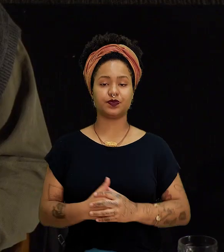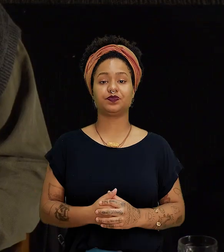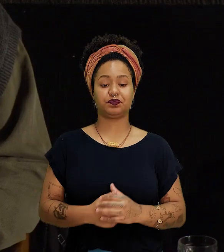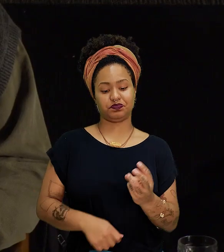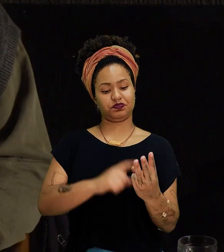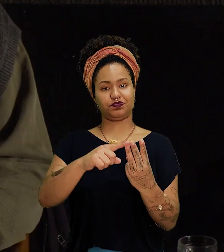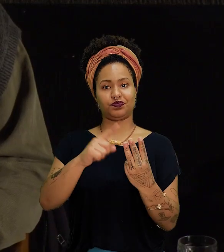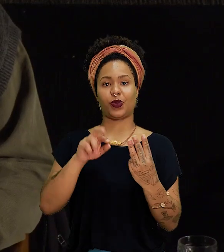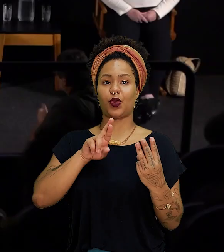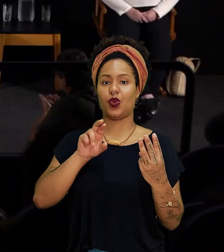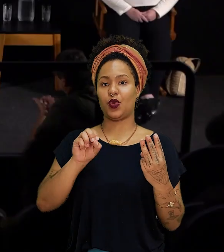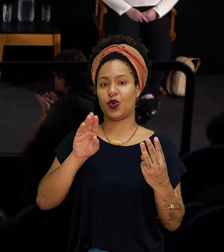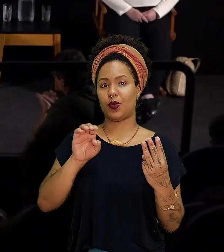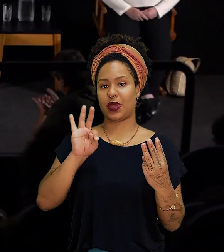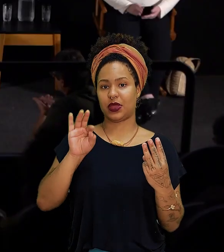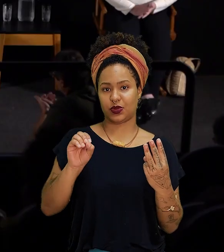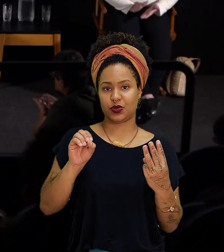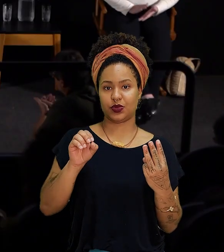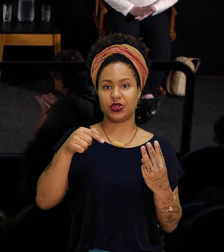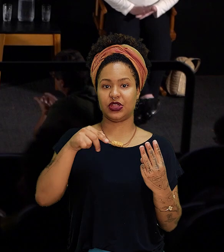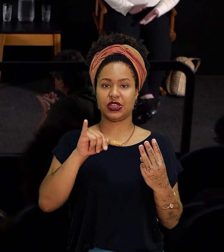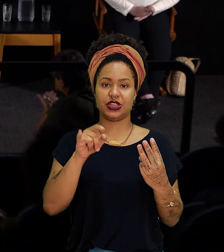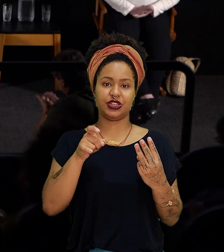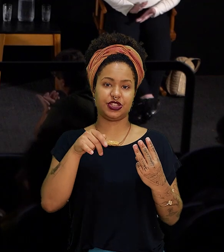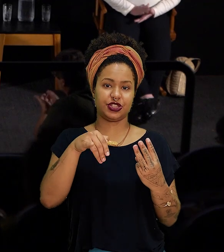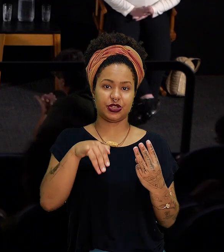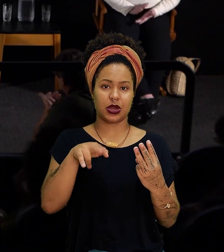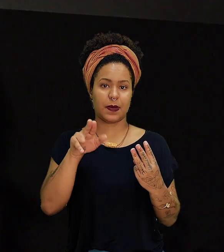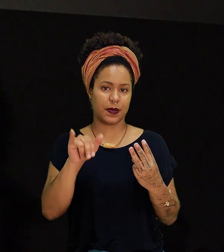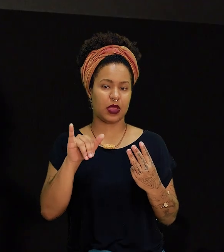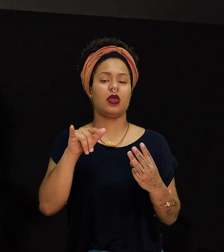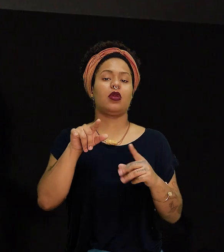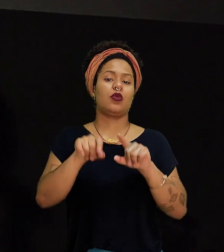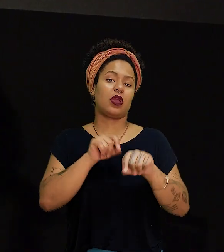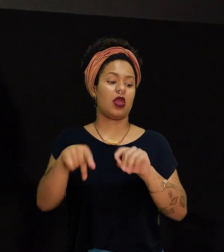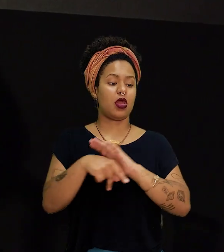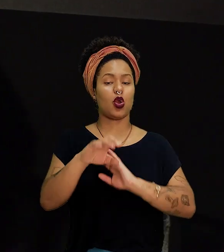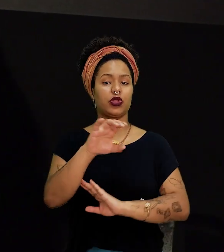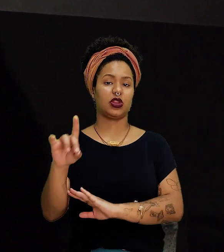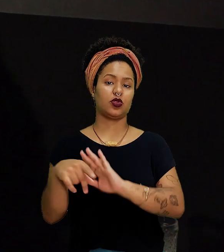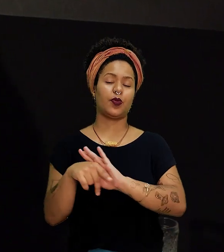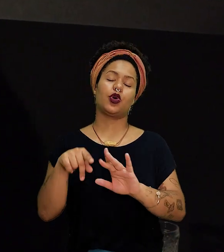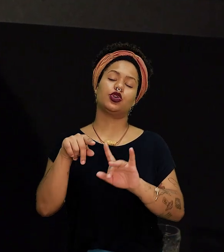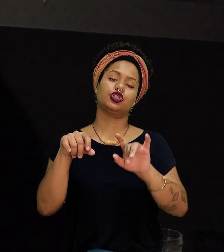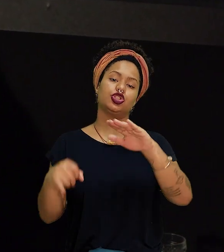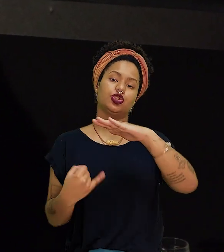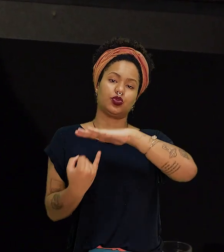e o Roberto Kishinami, coordenador sênior do Instituto de Clima e